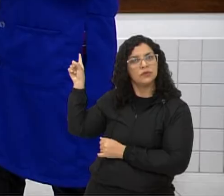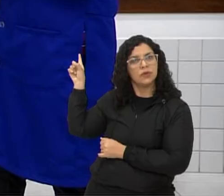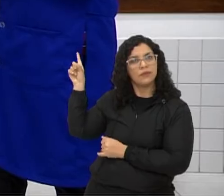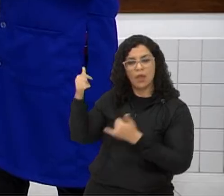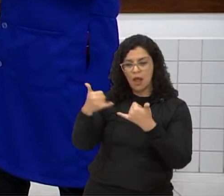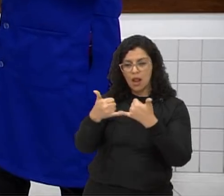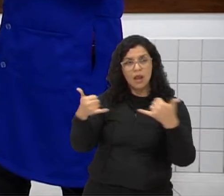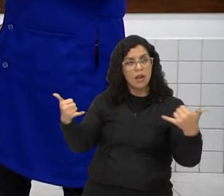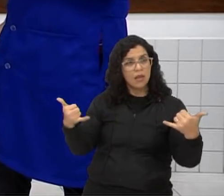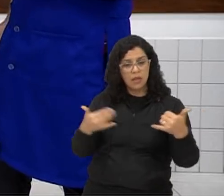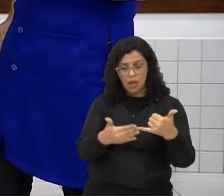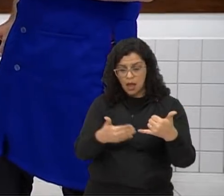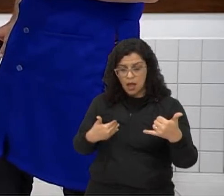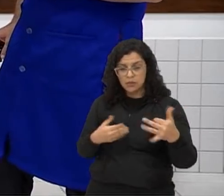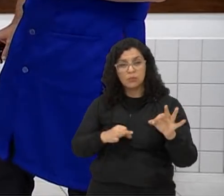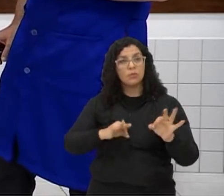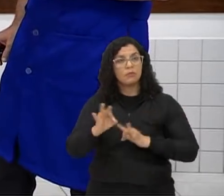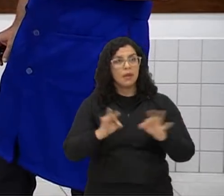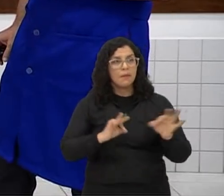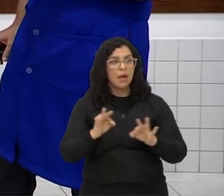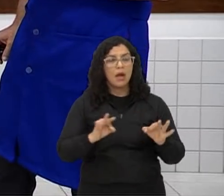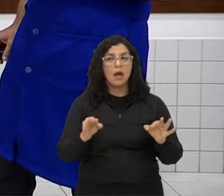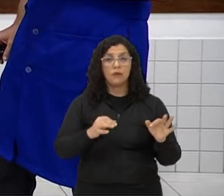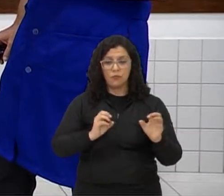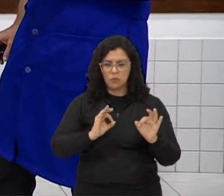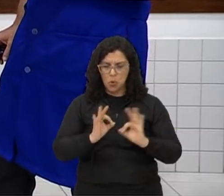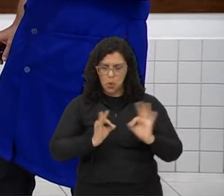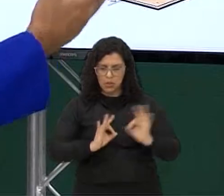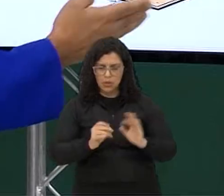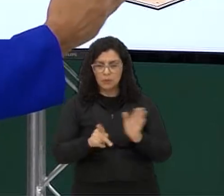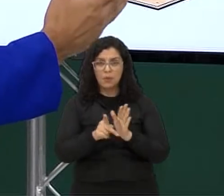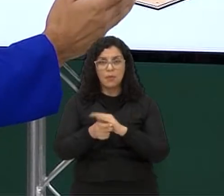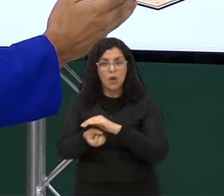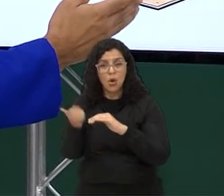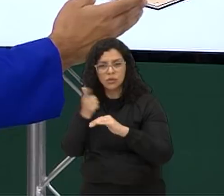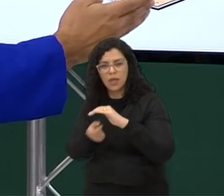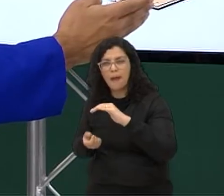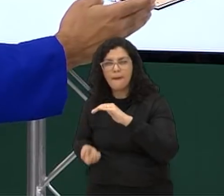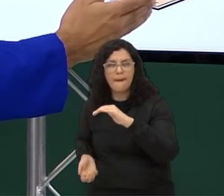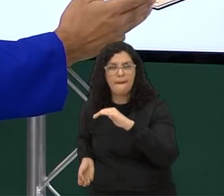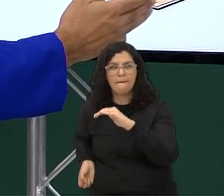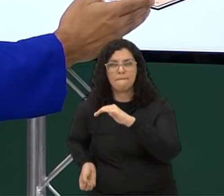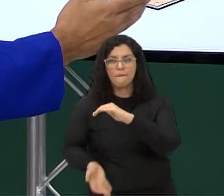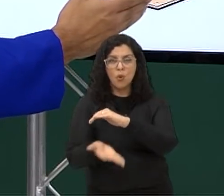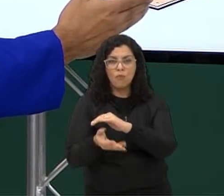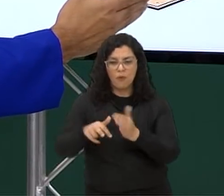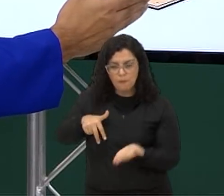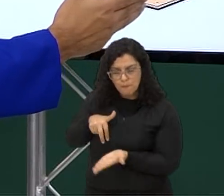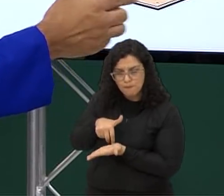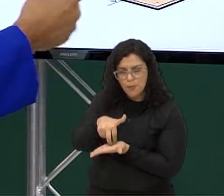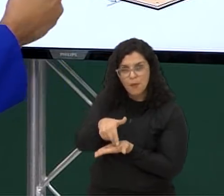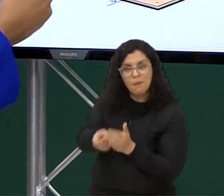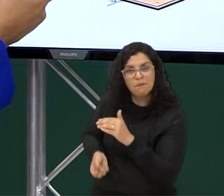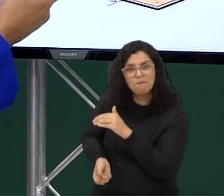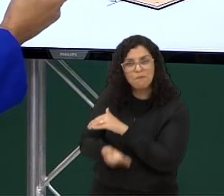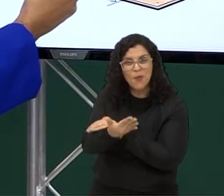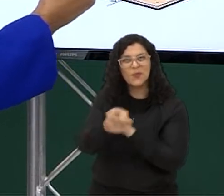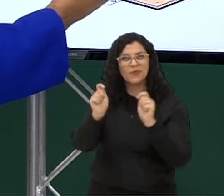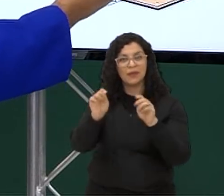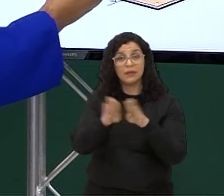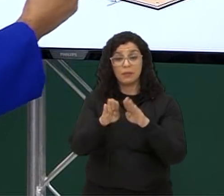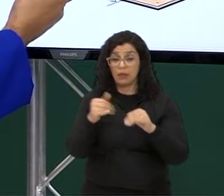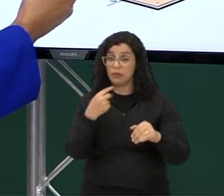esse espaço aqui é o espaço de preparação, realmente. Então, o pessoal se prepara para fazer o seu lançamento, seu arremesso, né? E ele